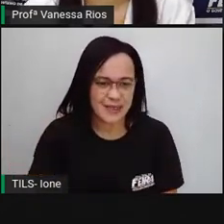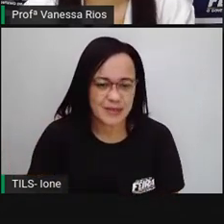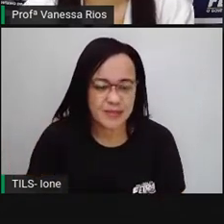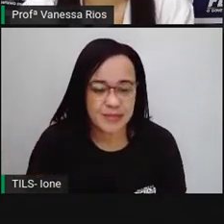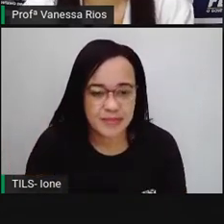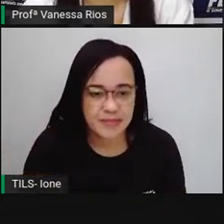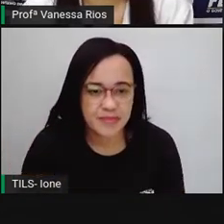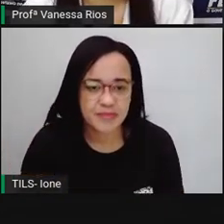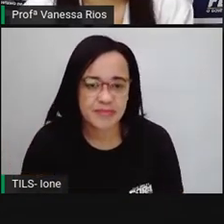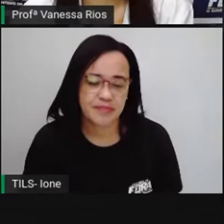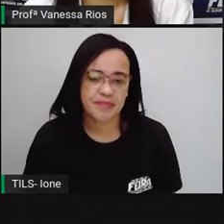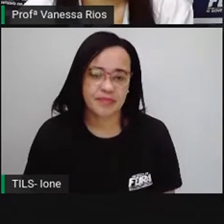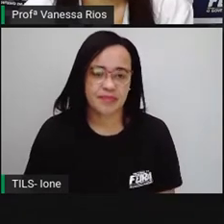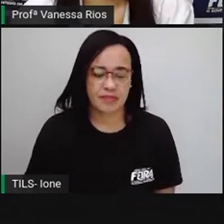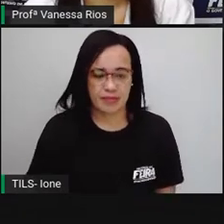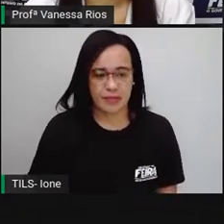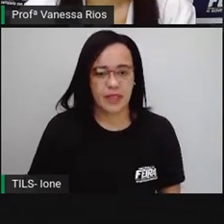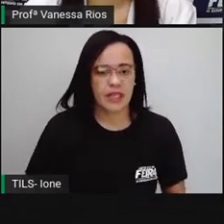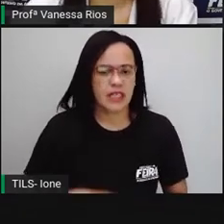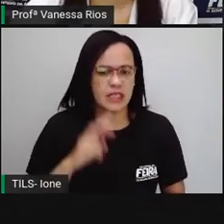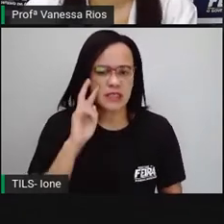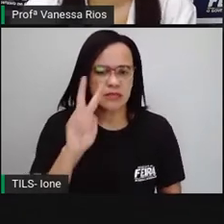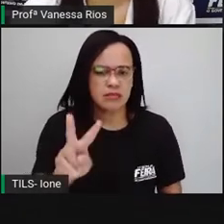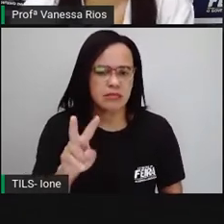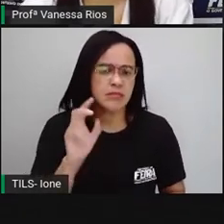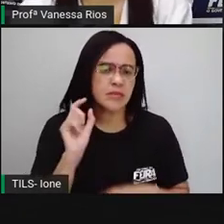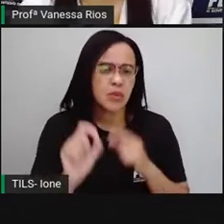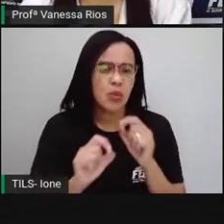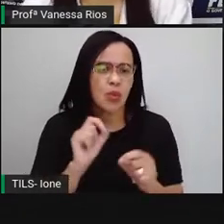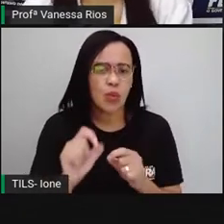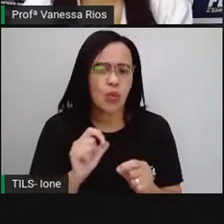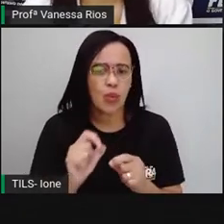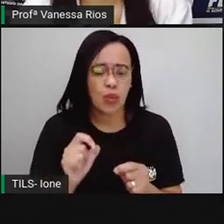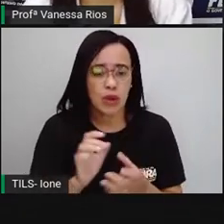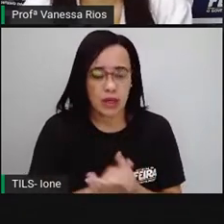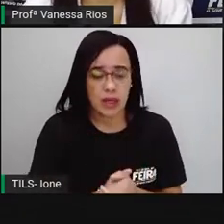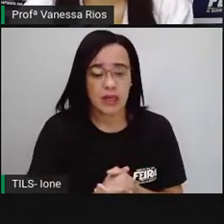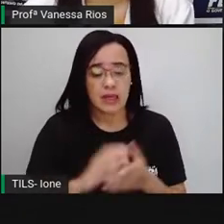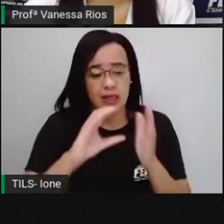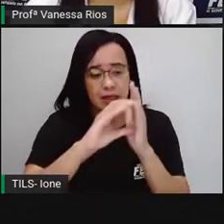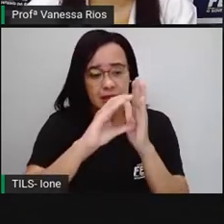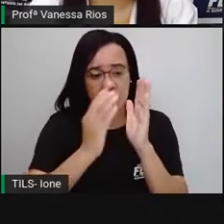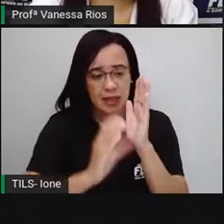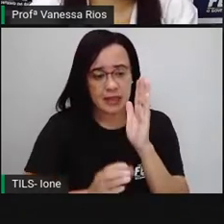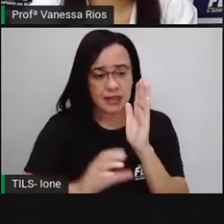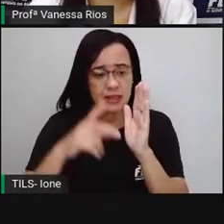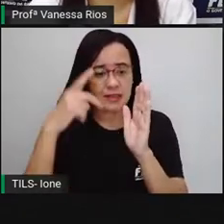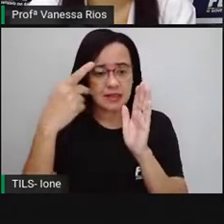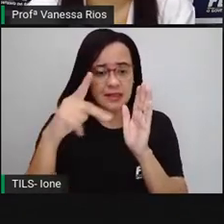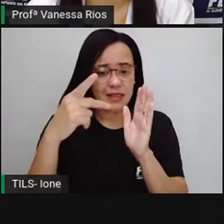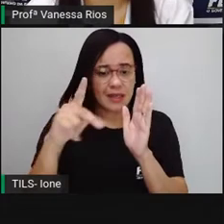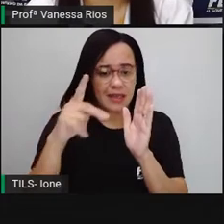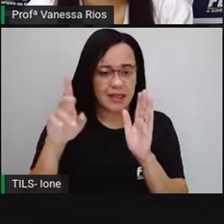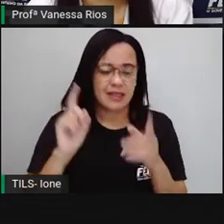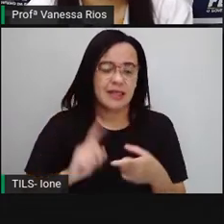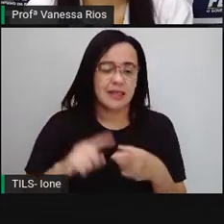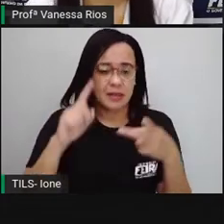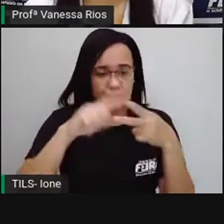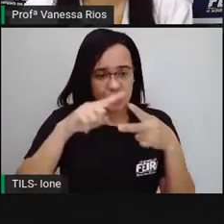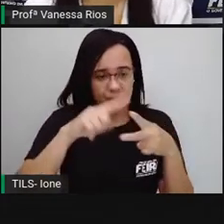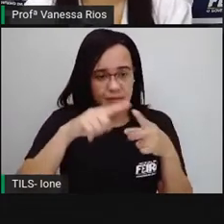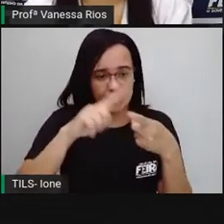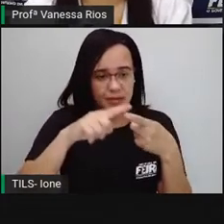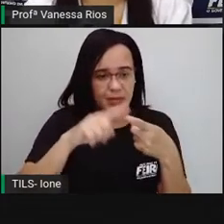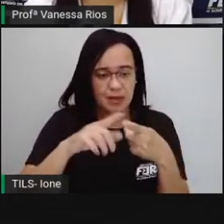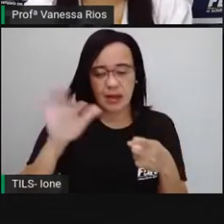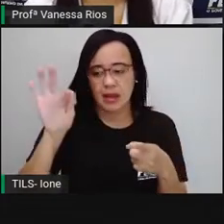Além aí de todas as faces planas, essas outras características, que é a face, a aresta e